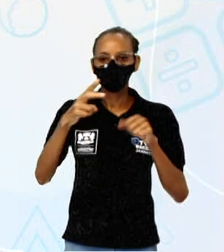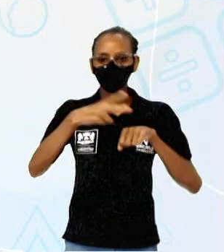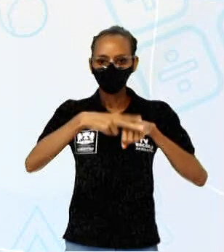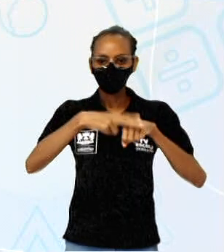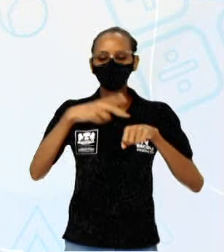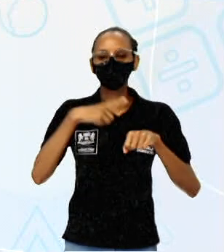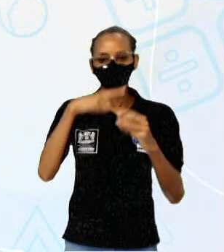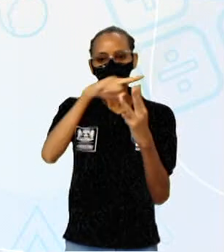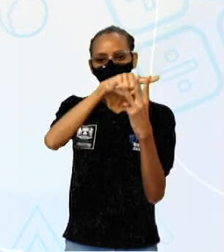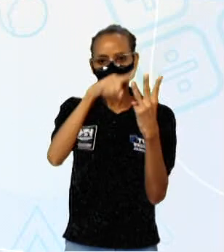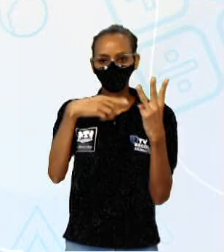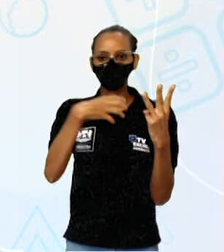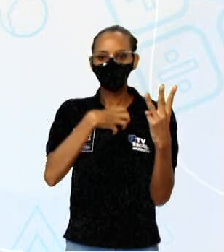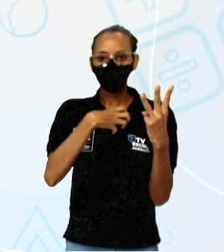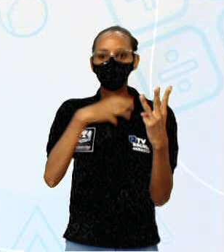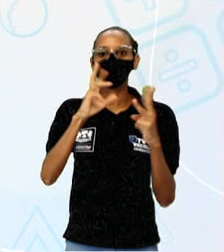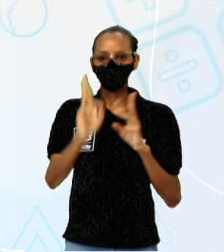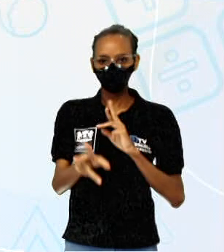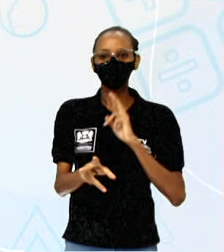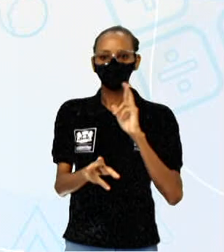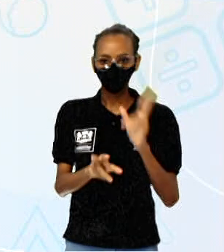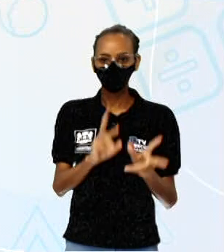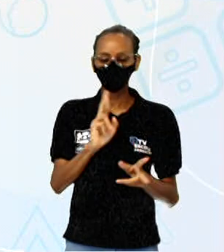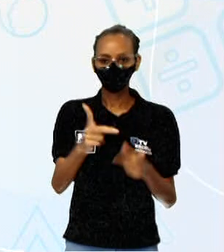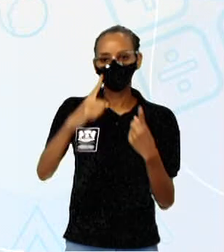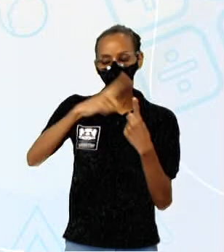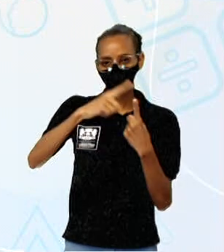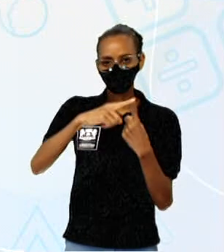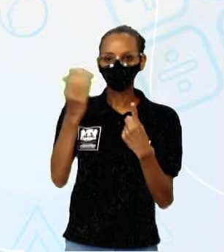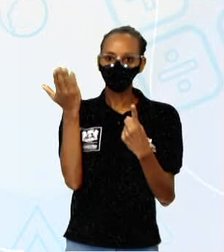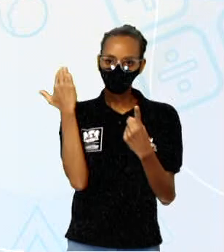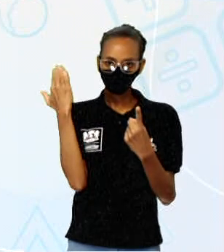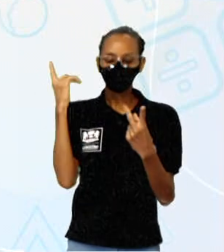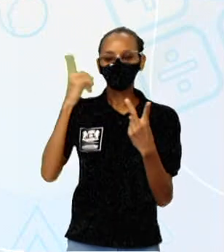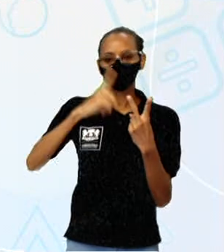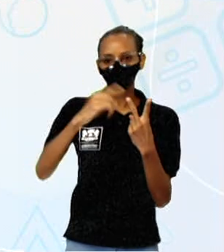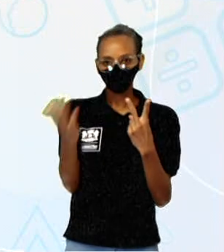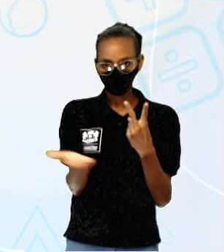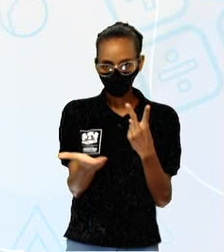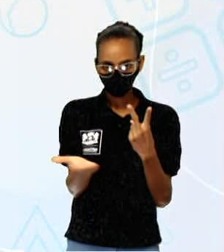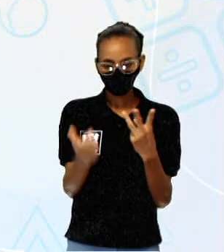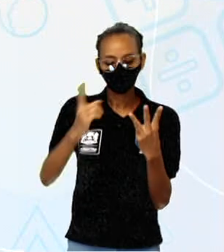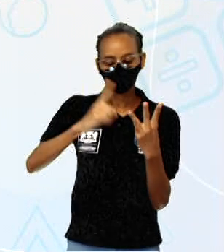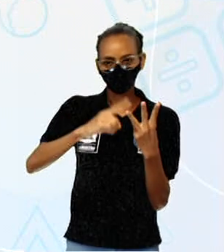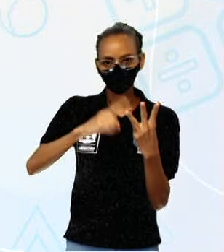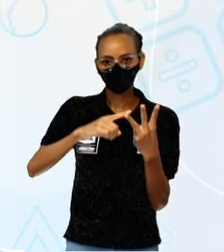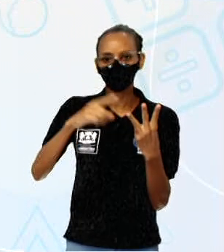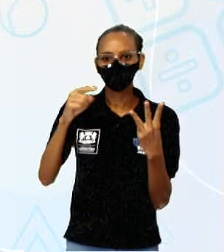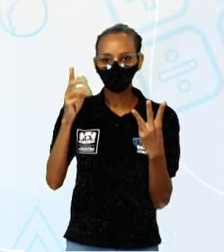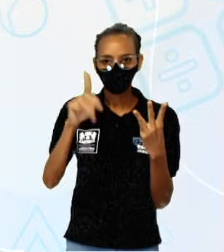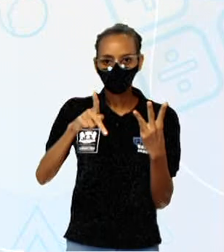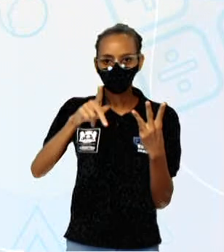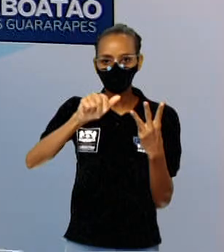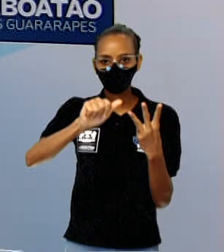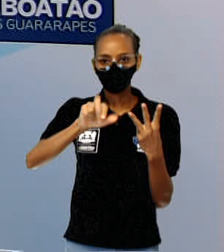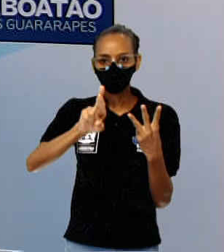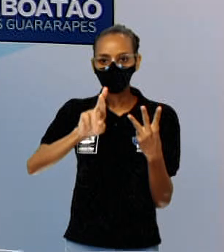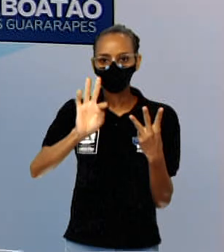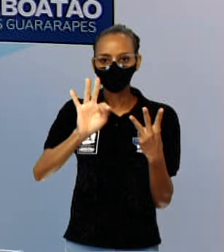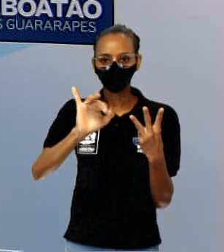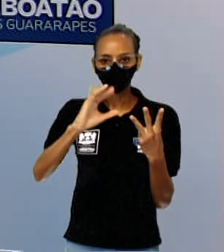3 formas diferentes. Uma no passado, uma no presente e uma no particípio